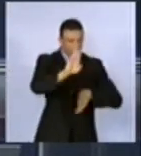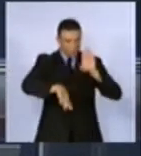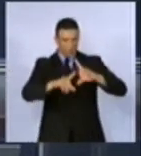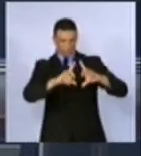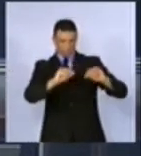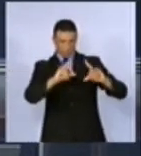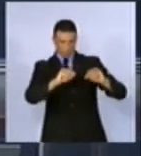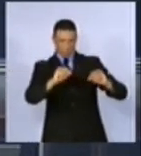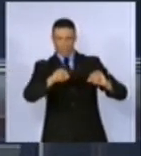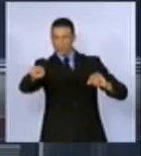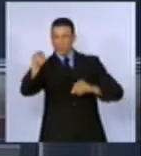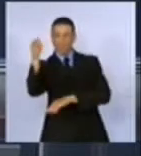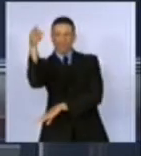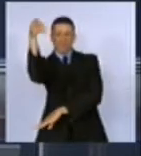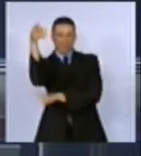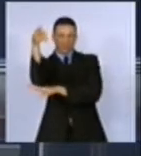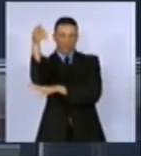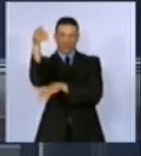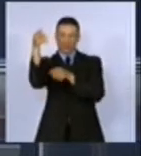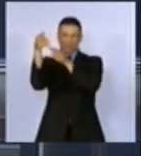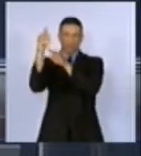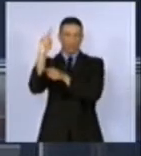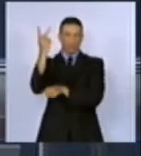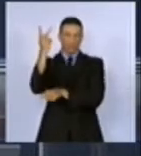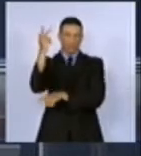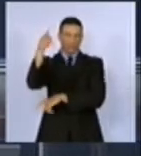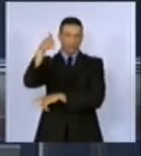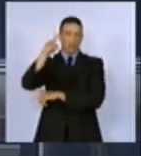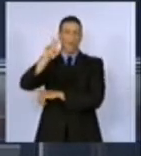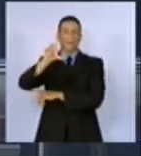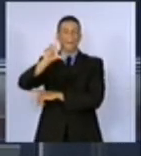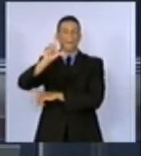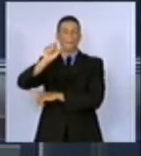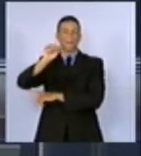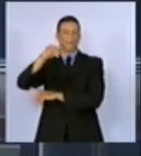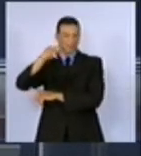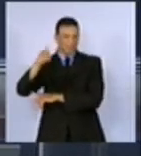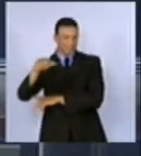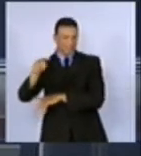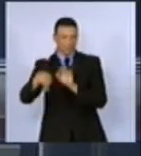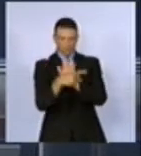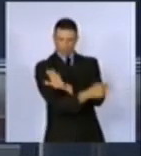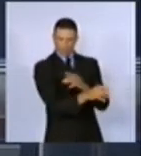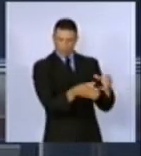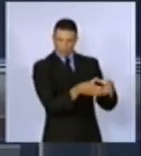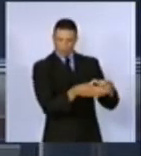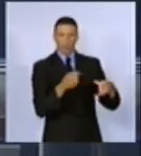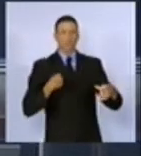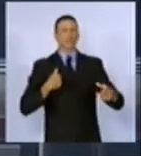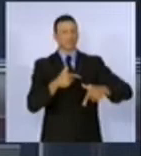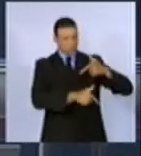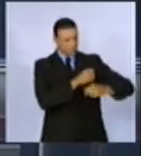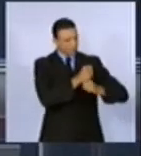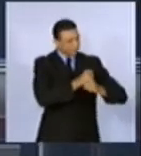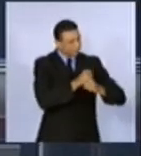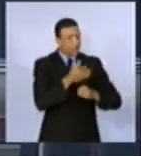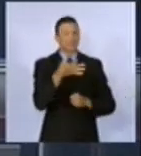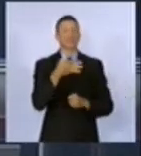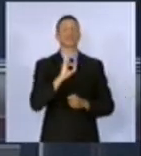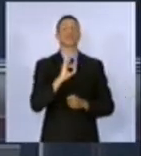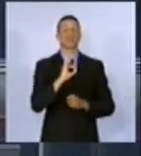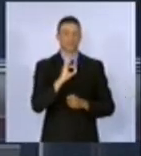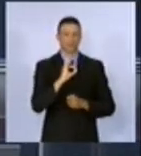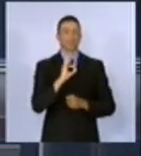Brasília que eles têm hotel aqui né Hotel naoum Plaza tem no Brasil inteiro trabalhei para esse grupo 10 anos da minha vida